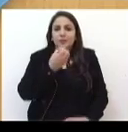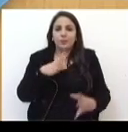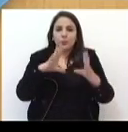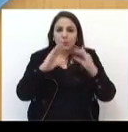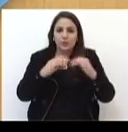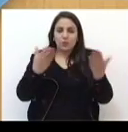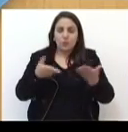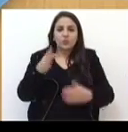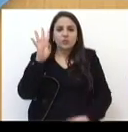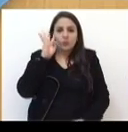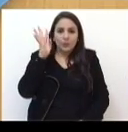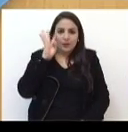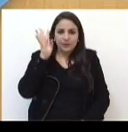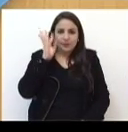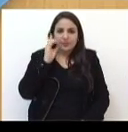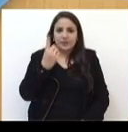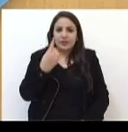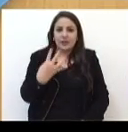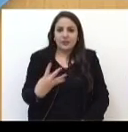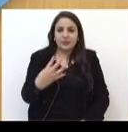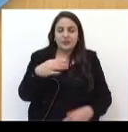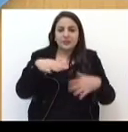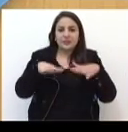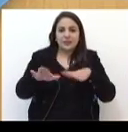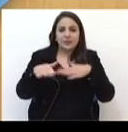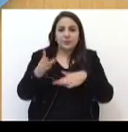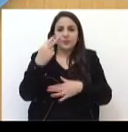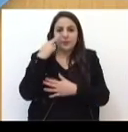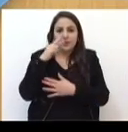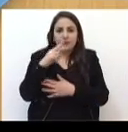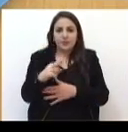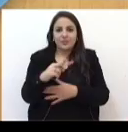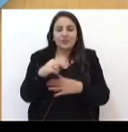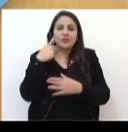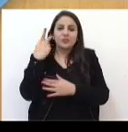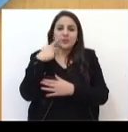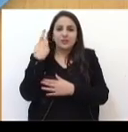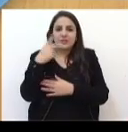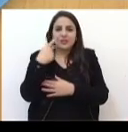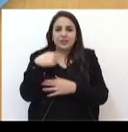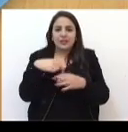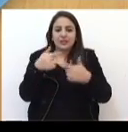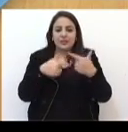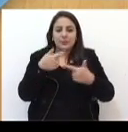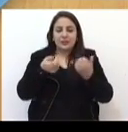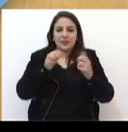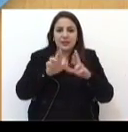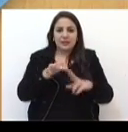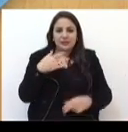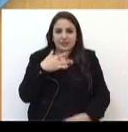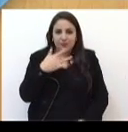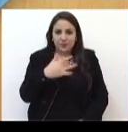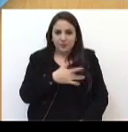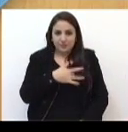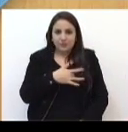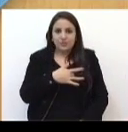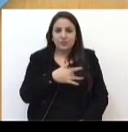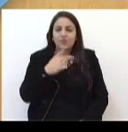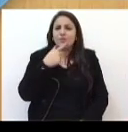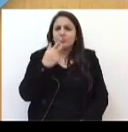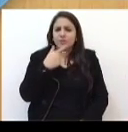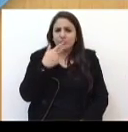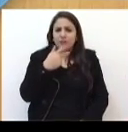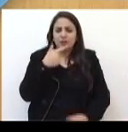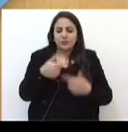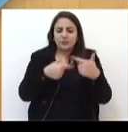Boa noite, hoje é quarta-feira, 14 de setembro, e você vai ver que os vereadores que atuam na área da saúde comentam o